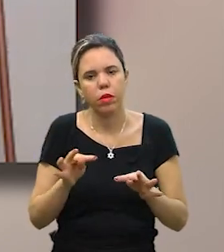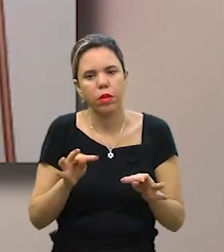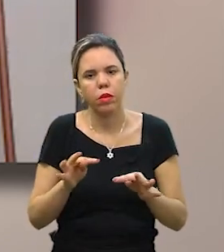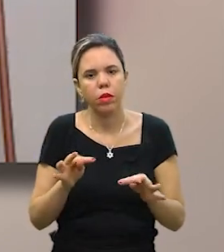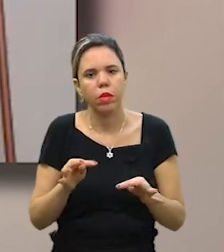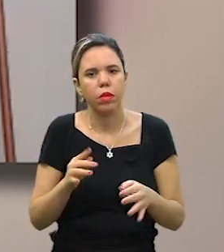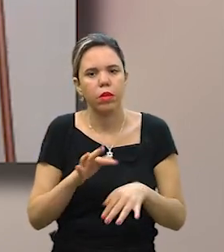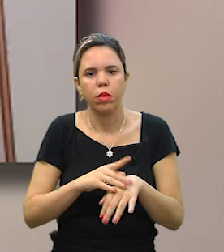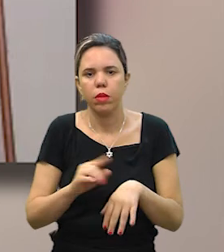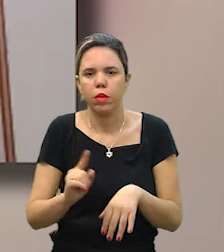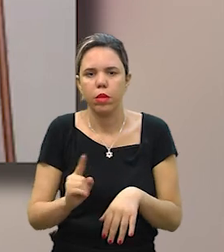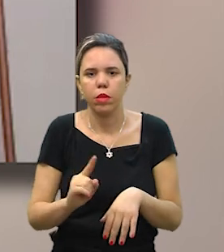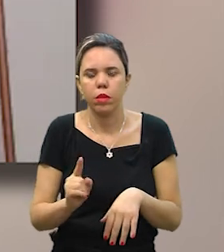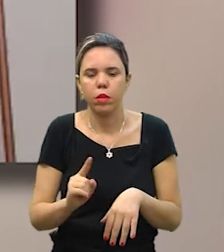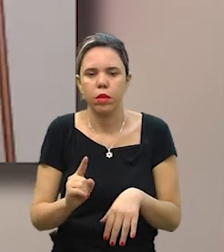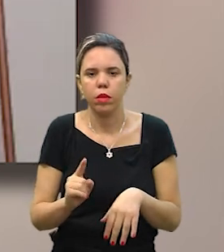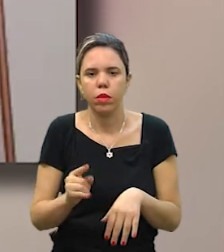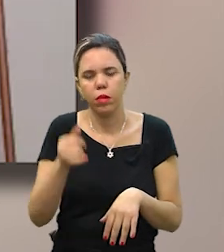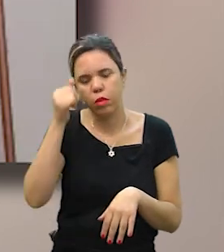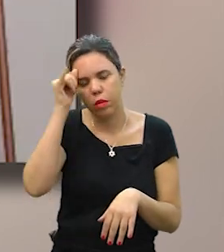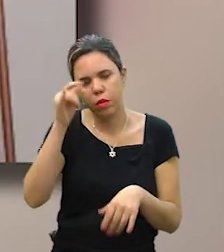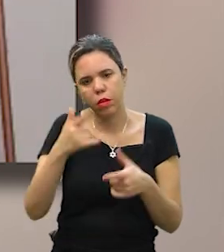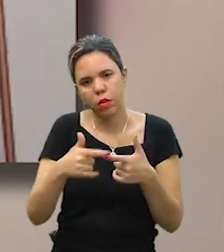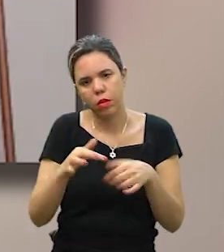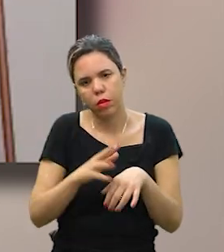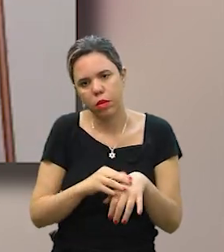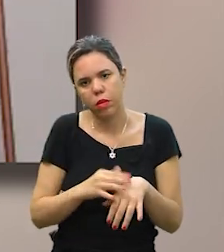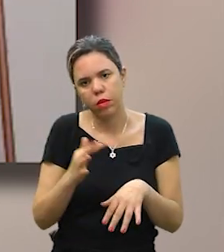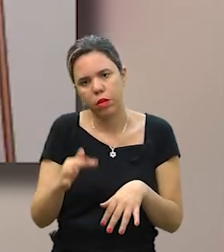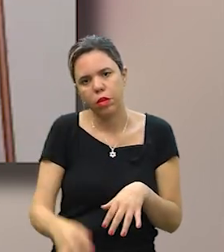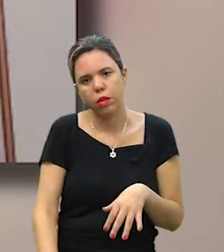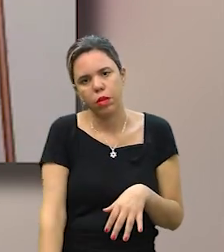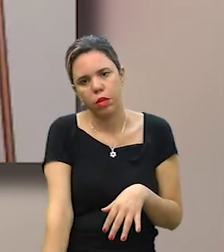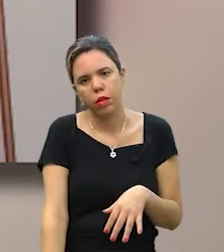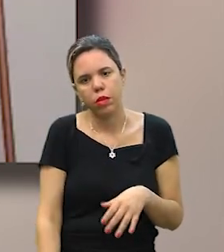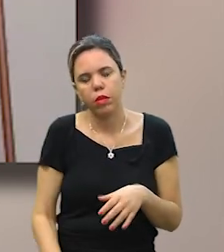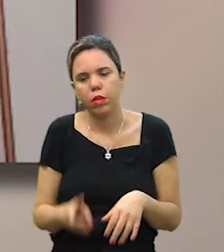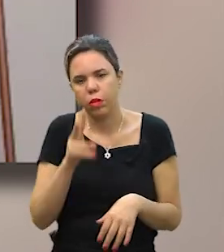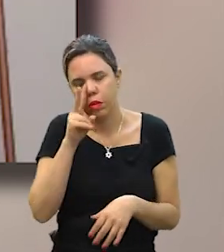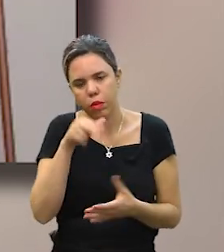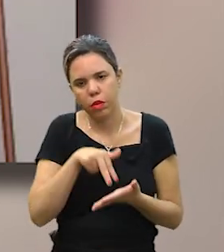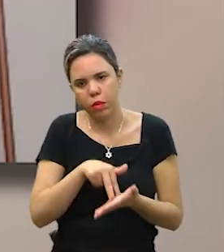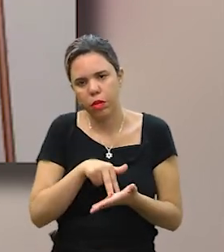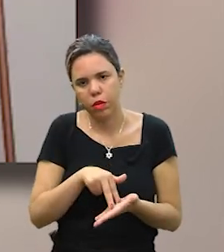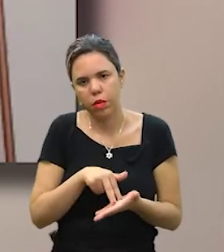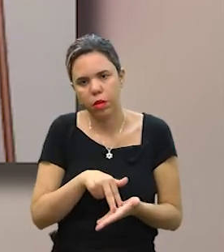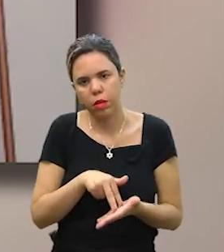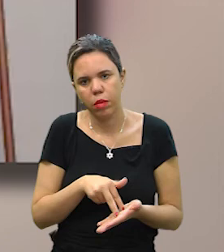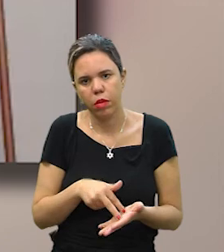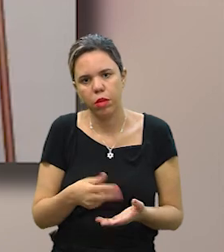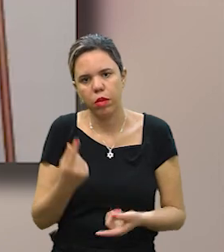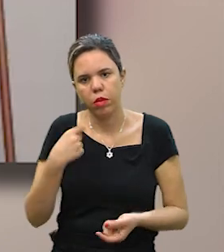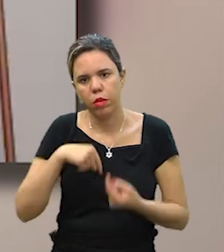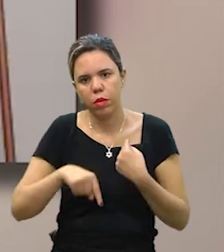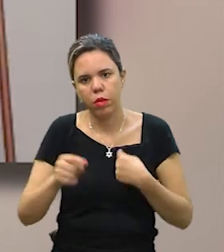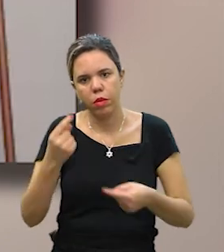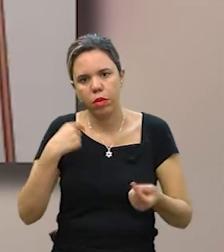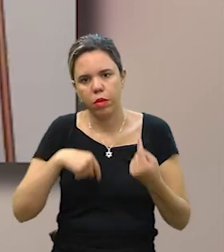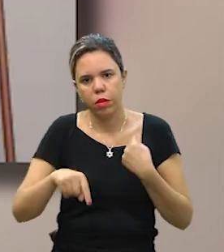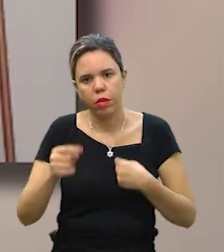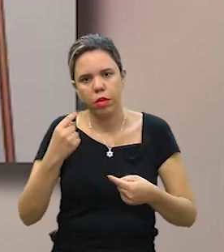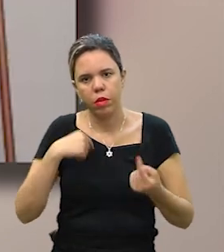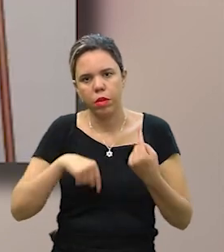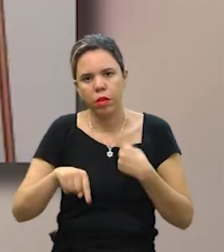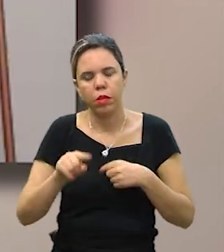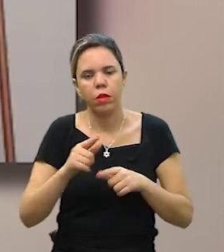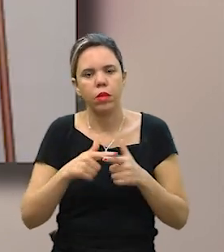tratando para não adoecer, para prevenir muitas doenças, para fortificar o nosso sistema